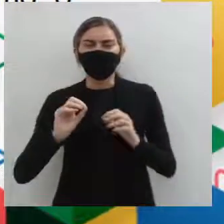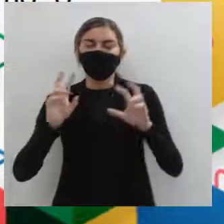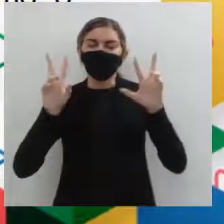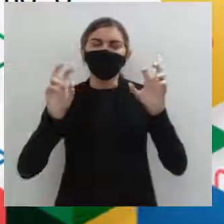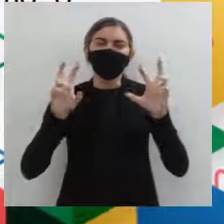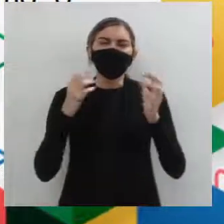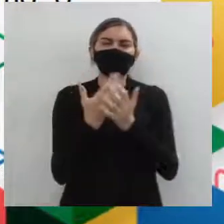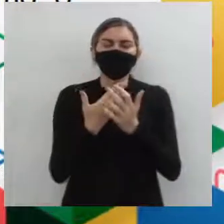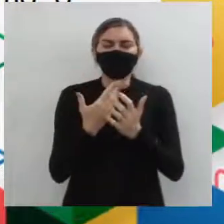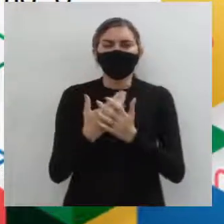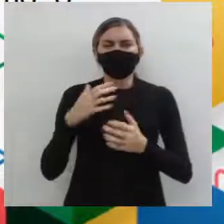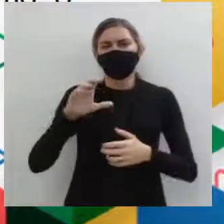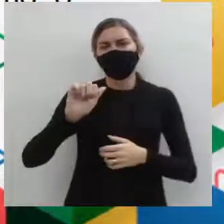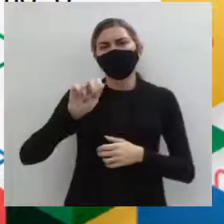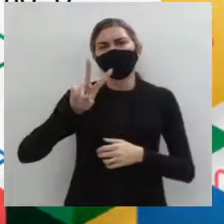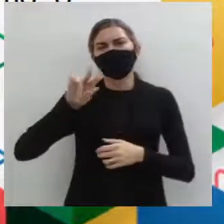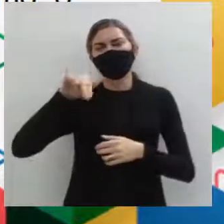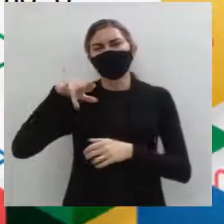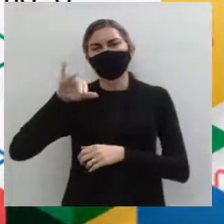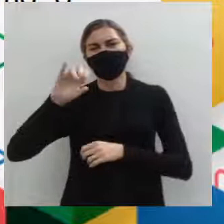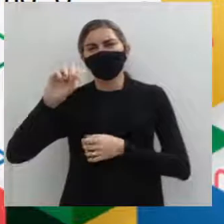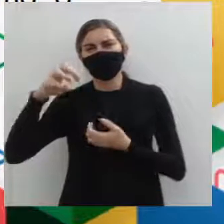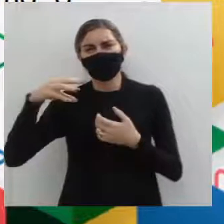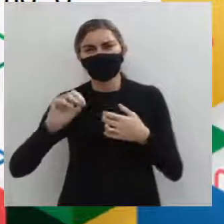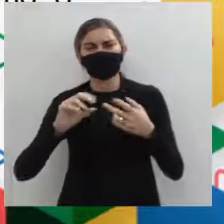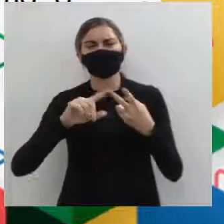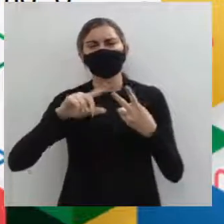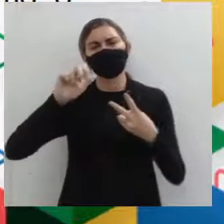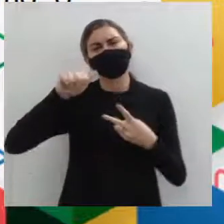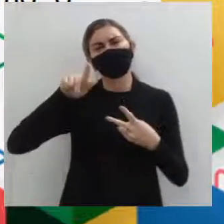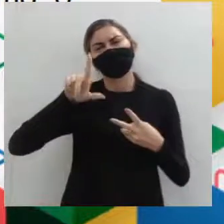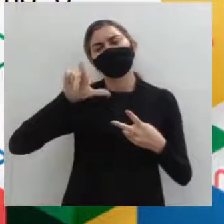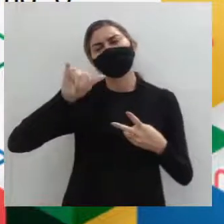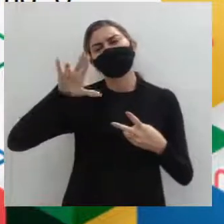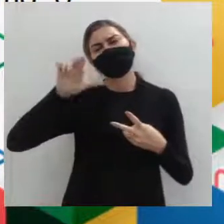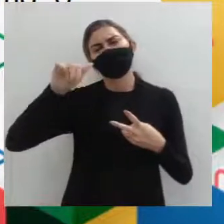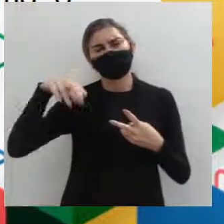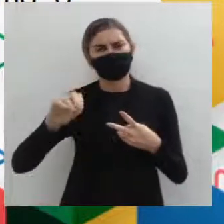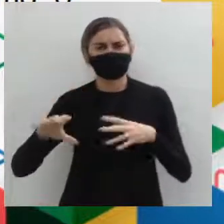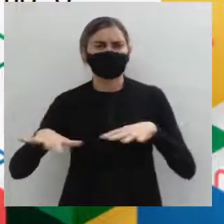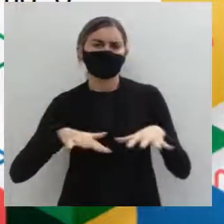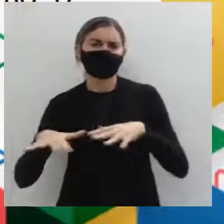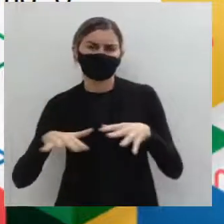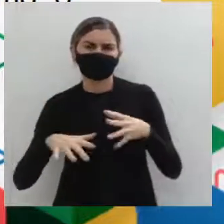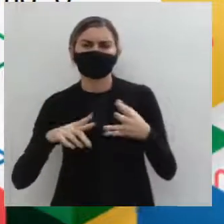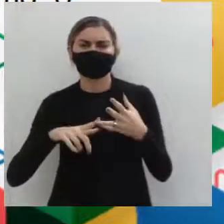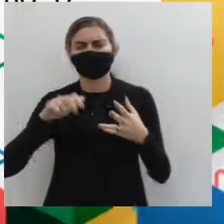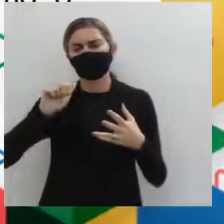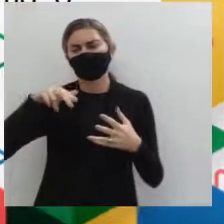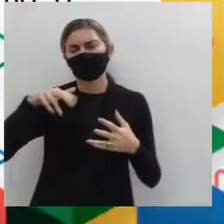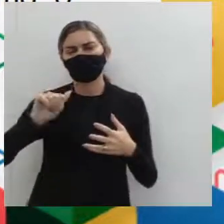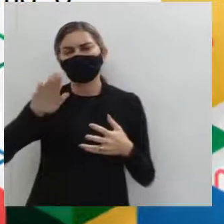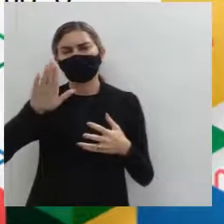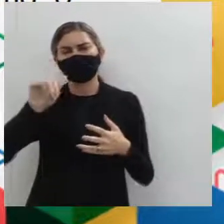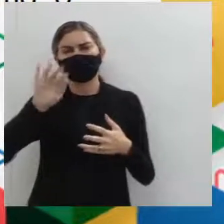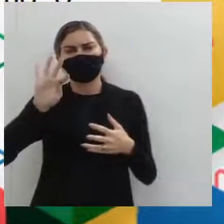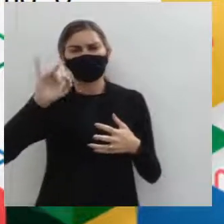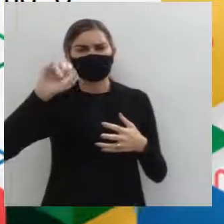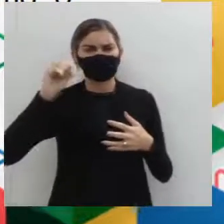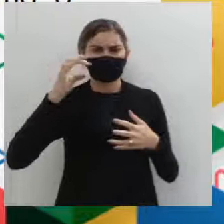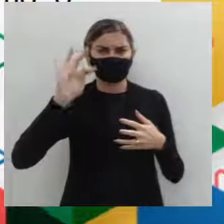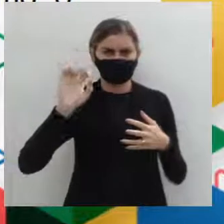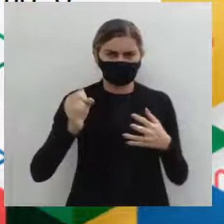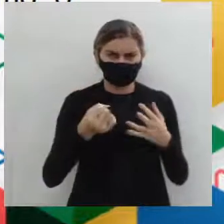o calvinismo, o anglicanismo e o movimento dos anabatistas. Show de